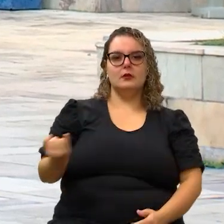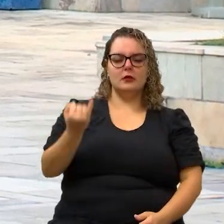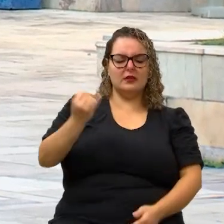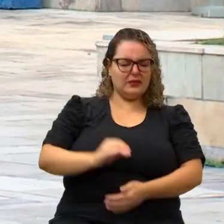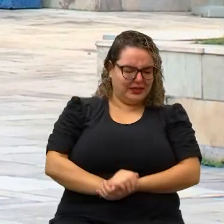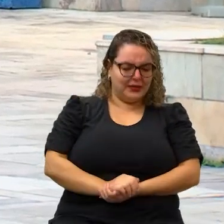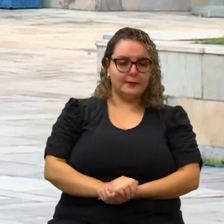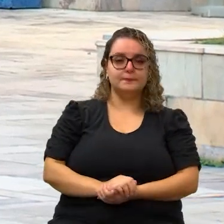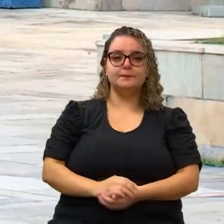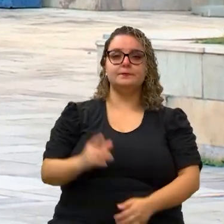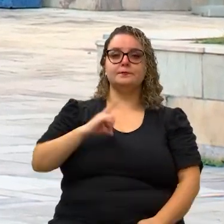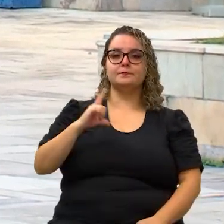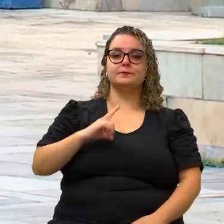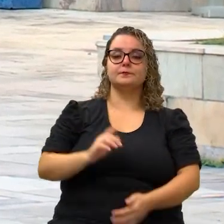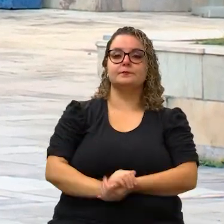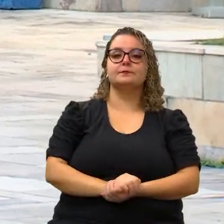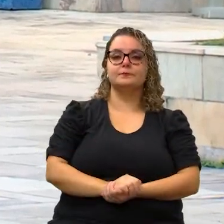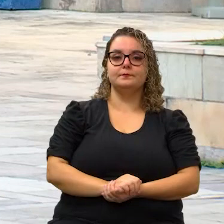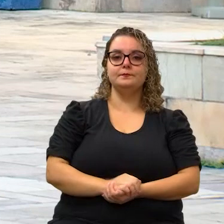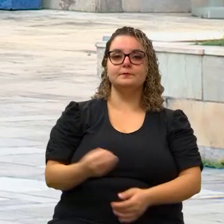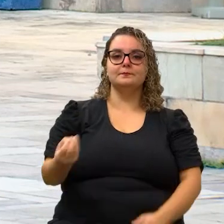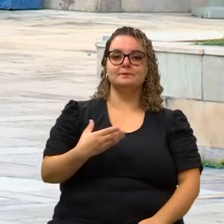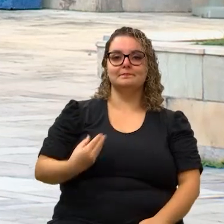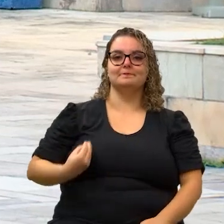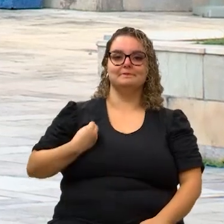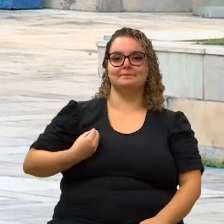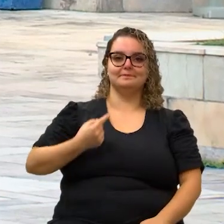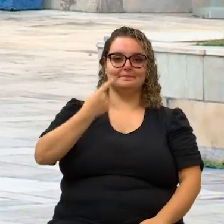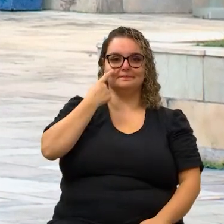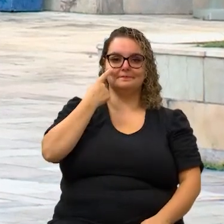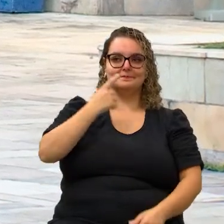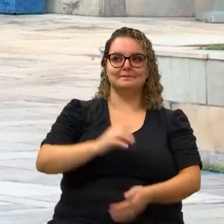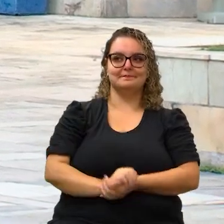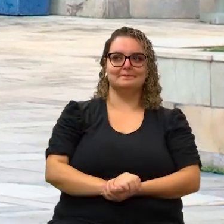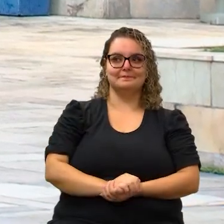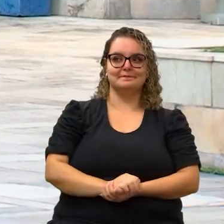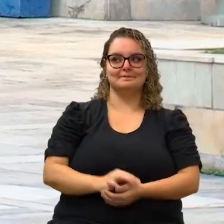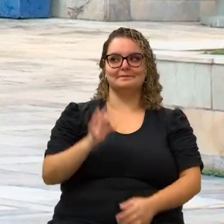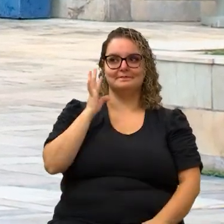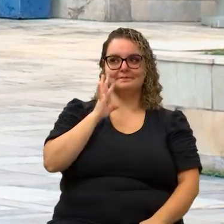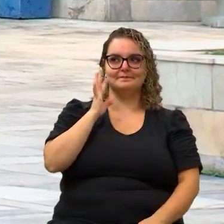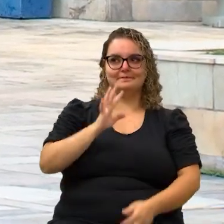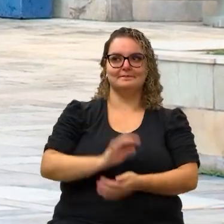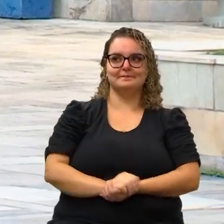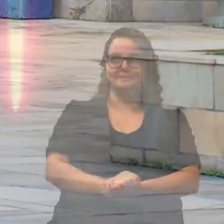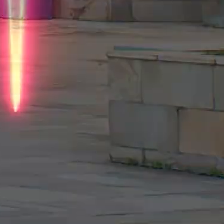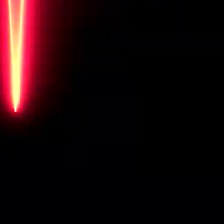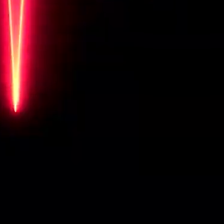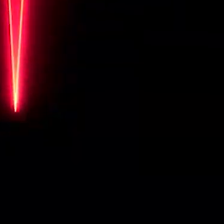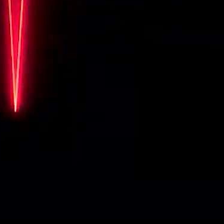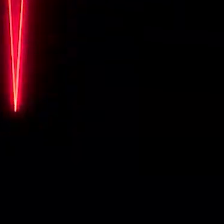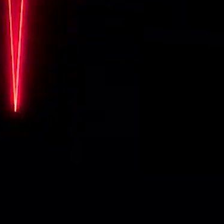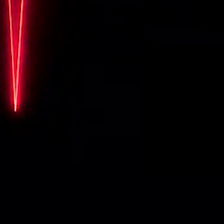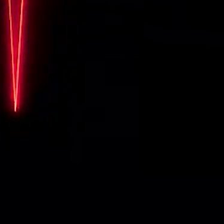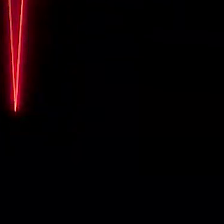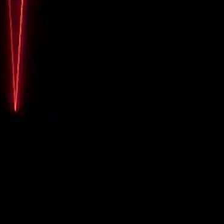foi importante para que elas tivessem uma nova vida. Se liga aí, que tá bem legal.